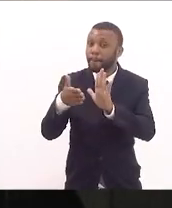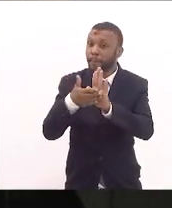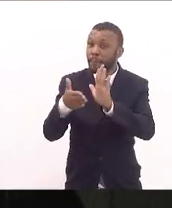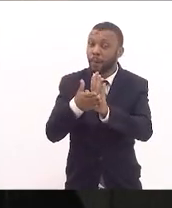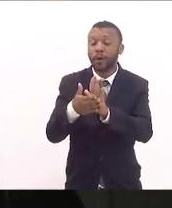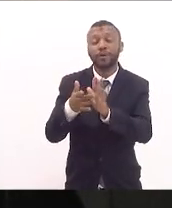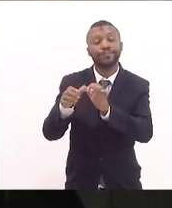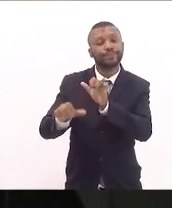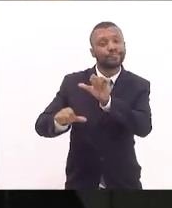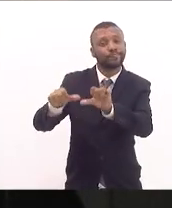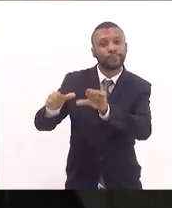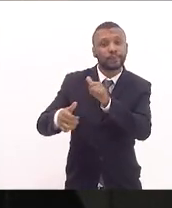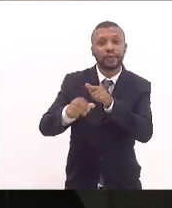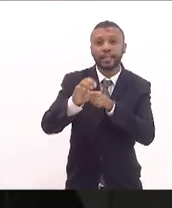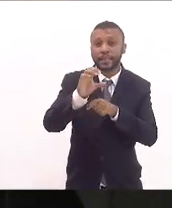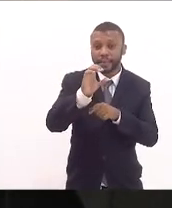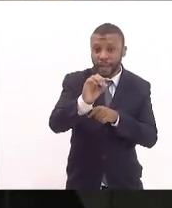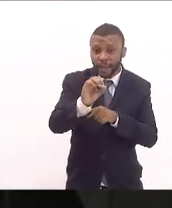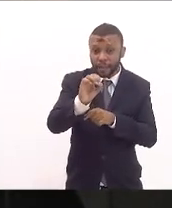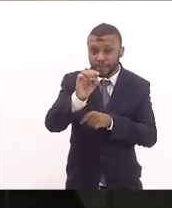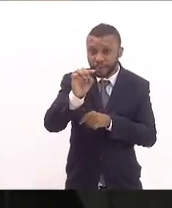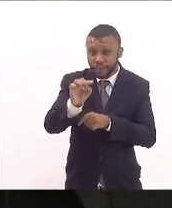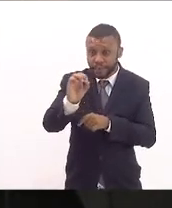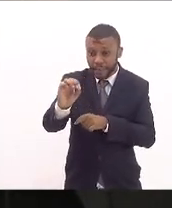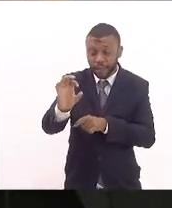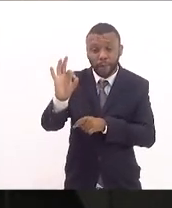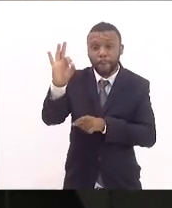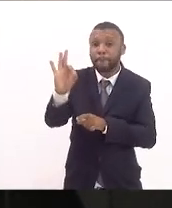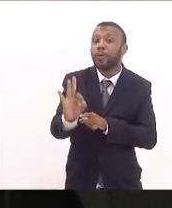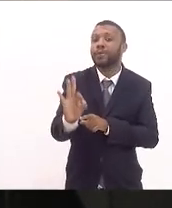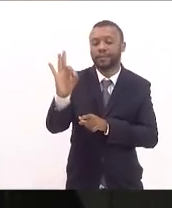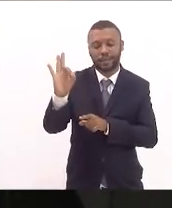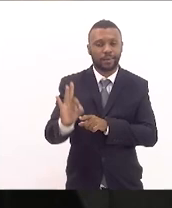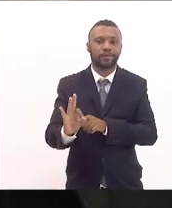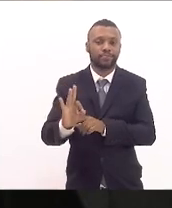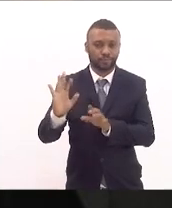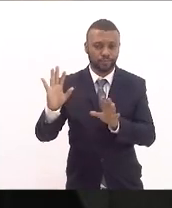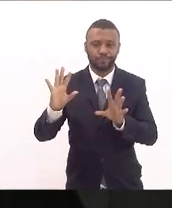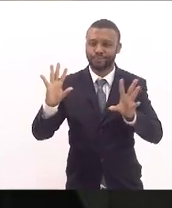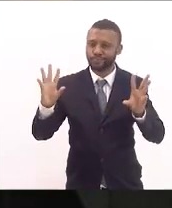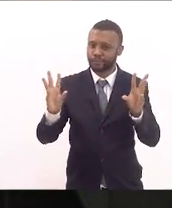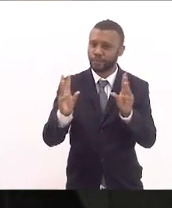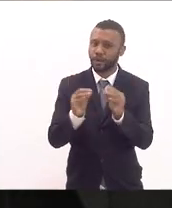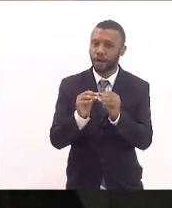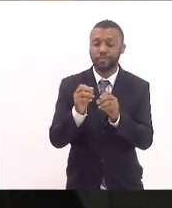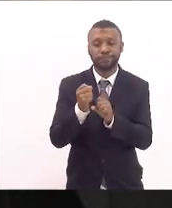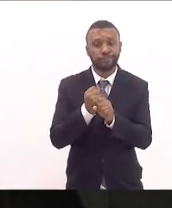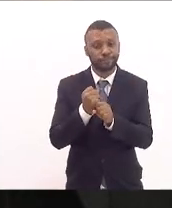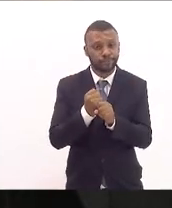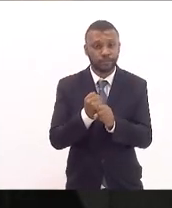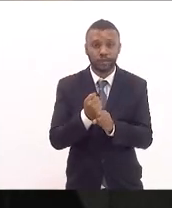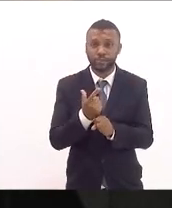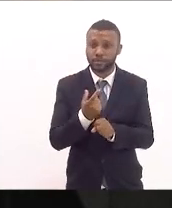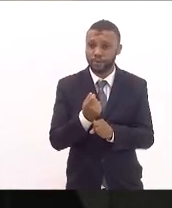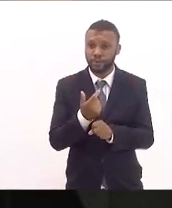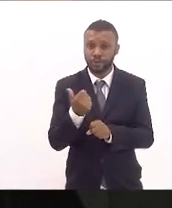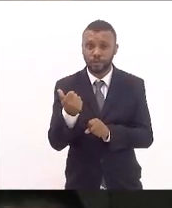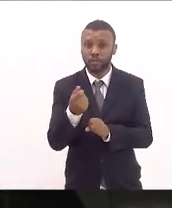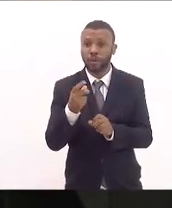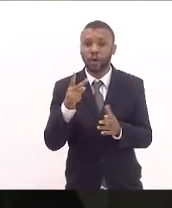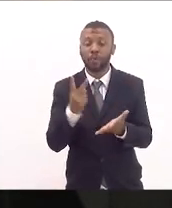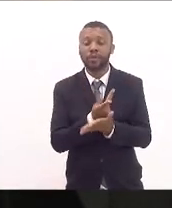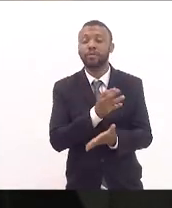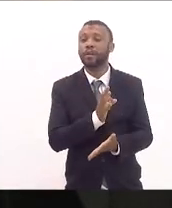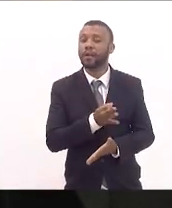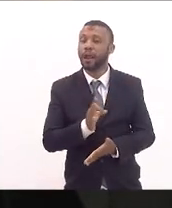de zero pontos percentuais logo hoje e 21 não aconteceu nada não